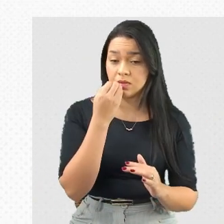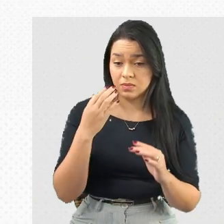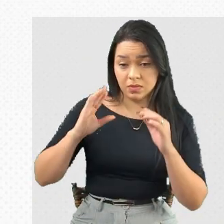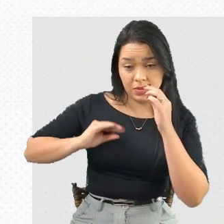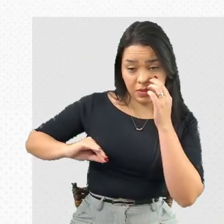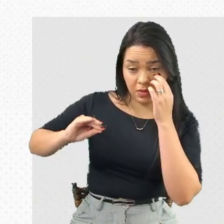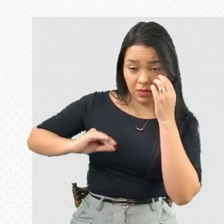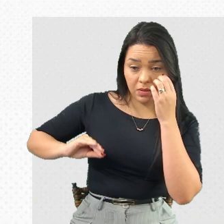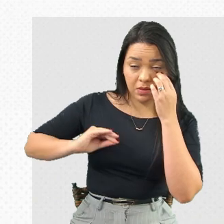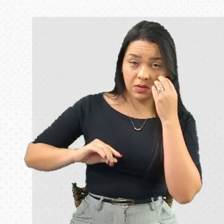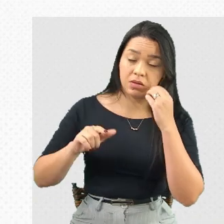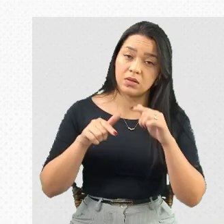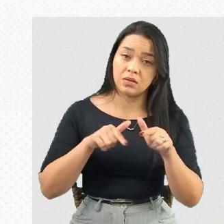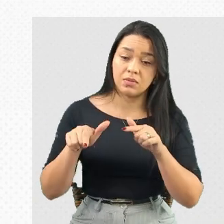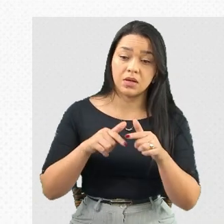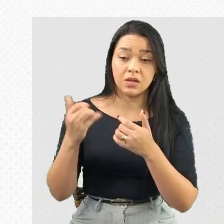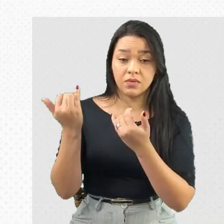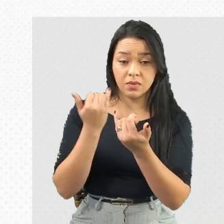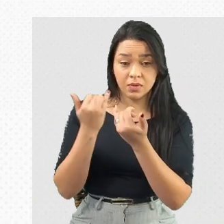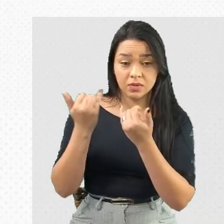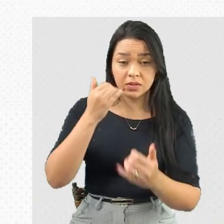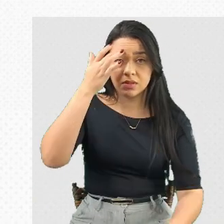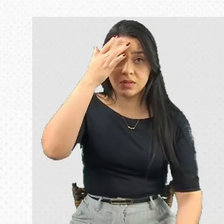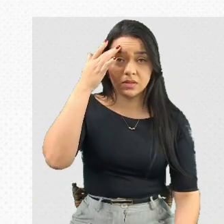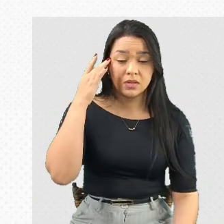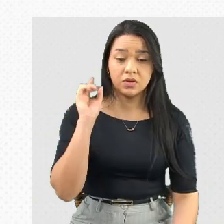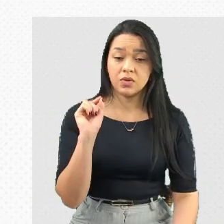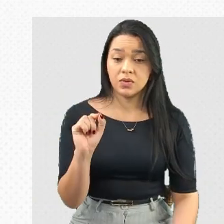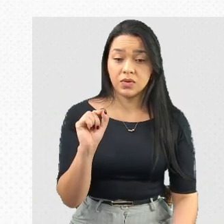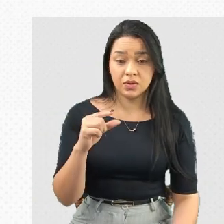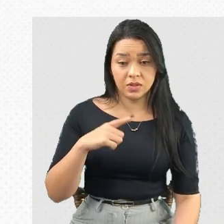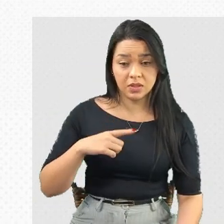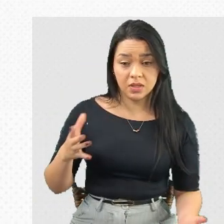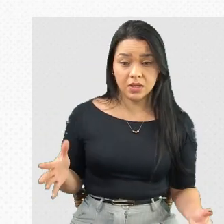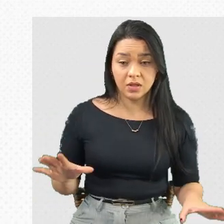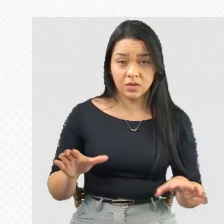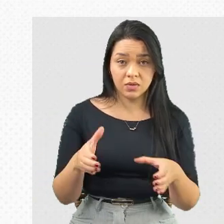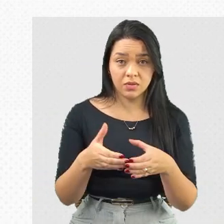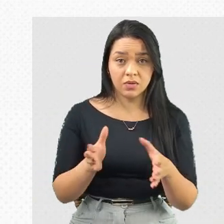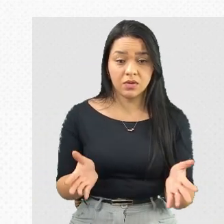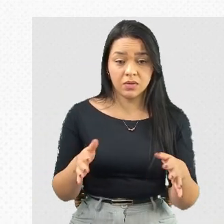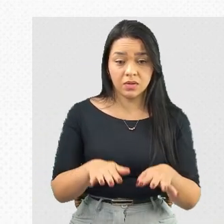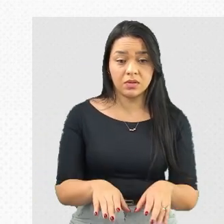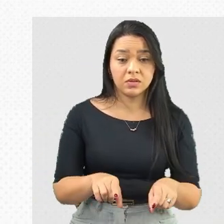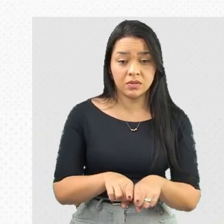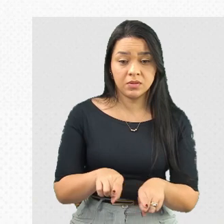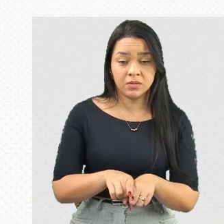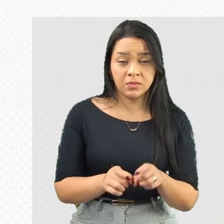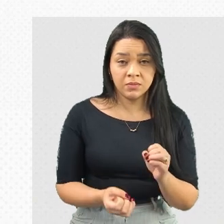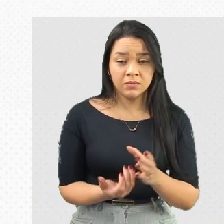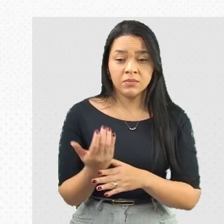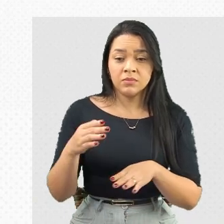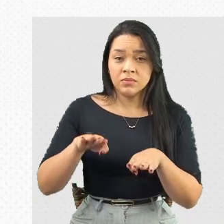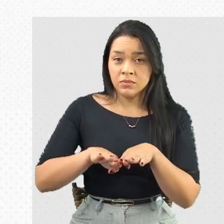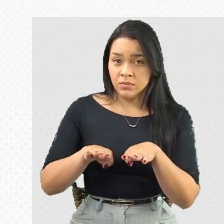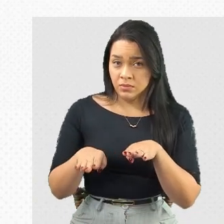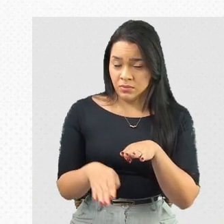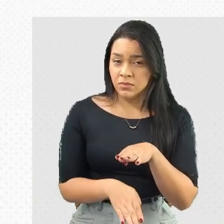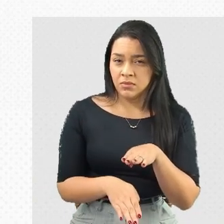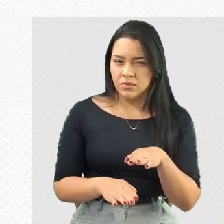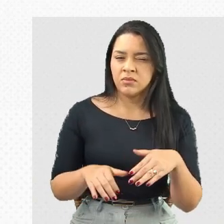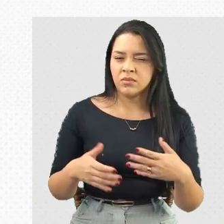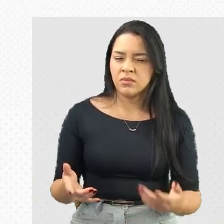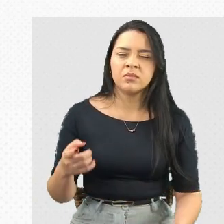informações entre países, criando um mercado global mais integrado, mas também gerando desigualdades e tensões, né?